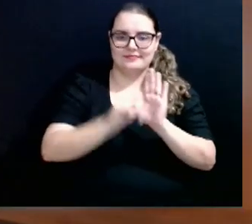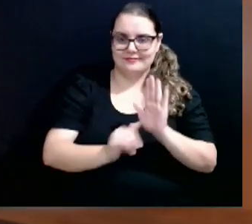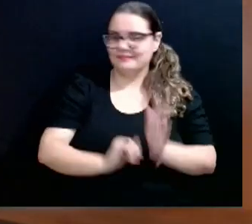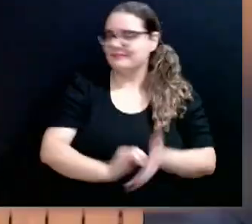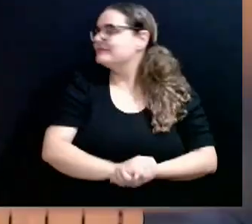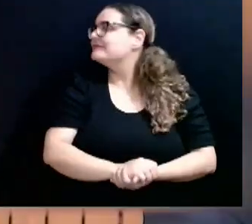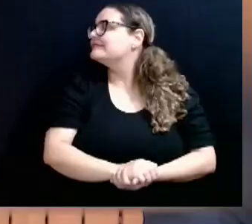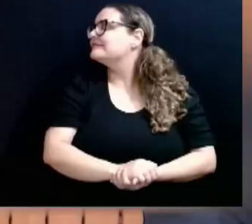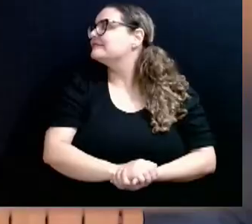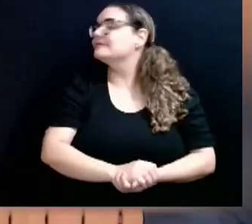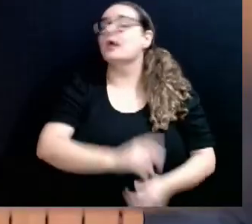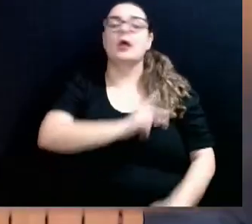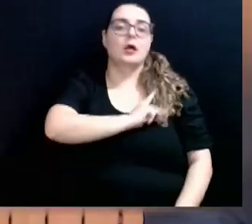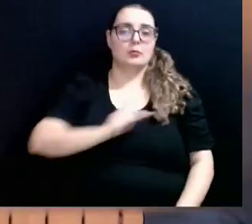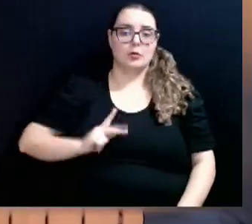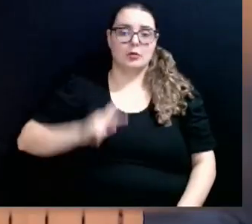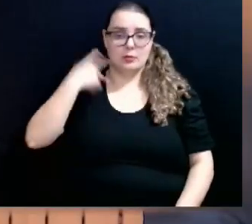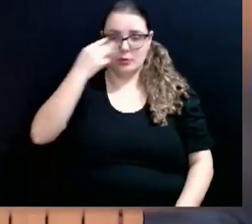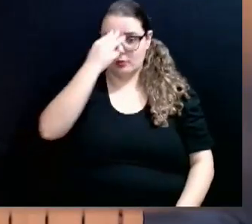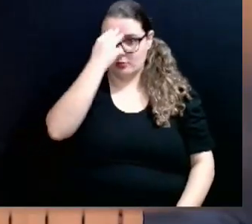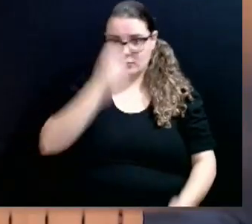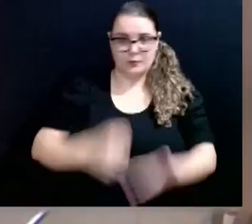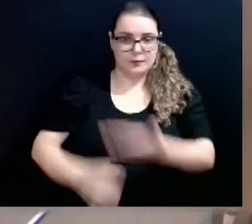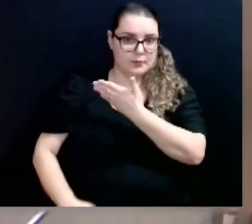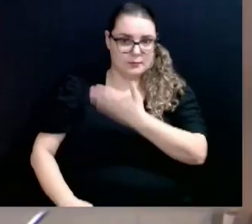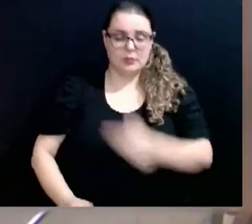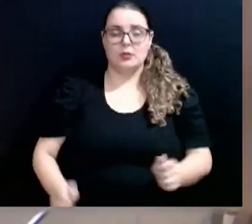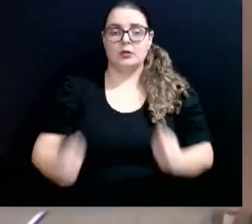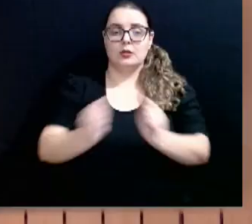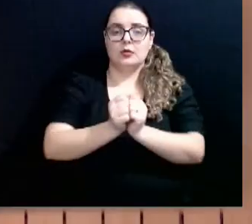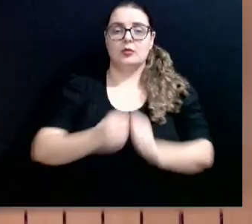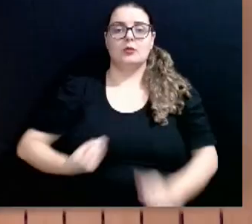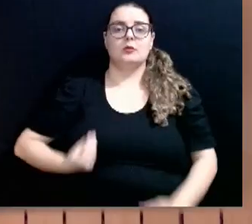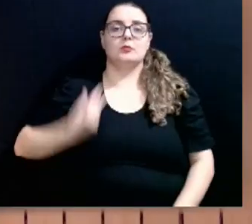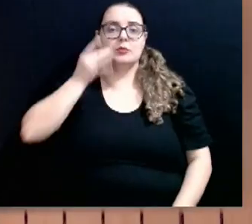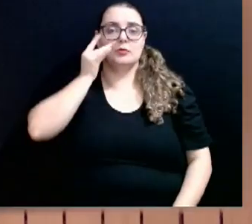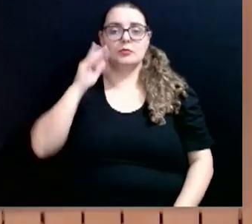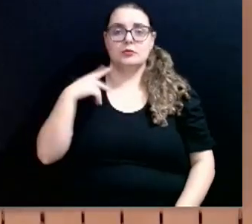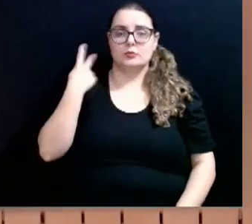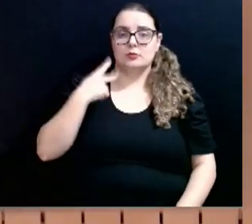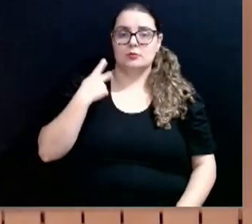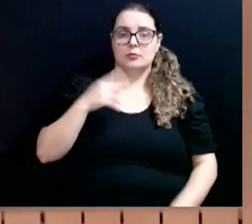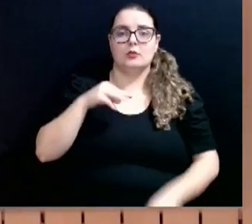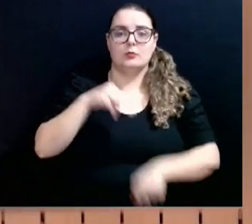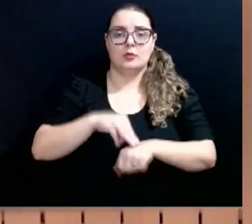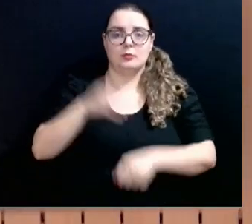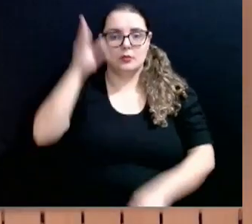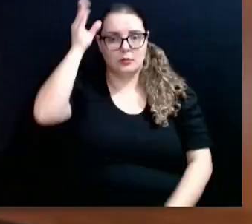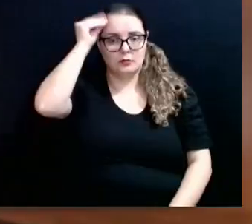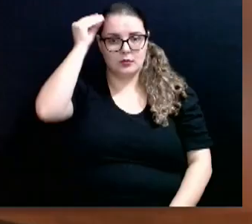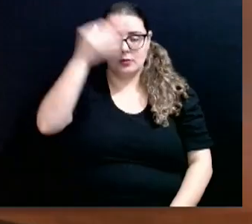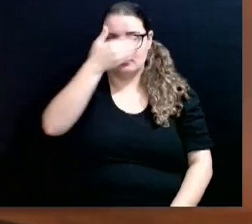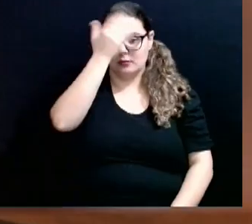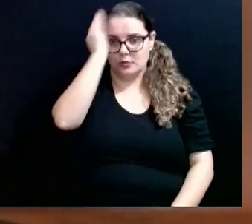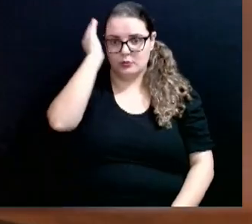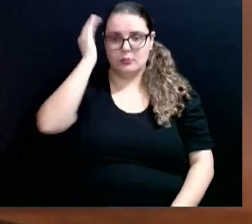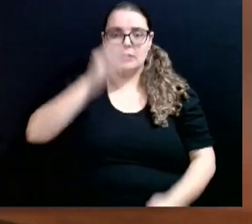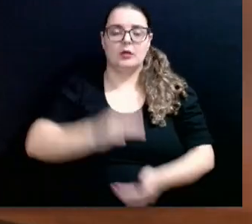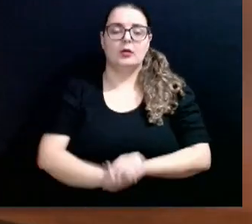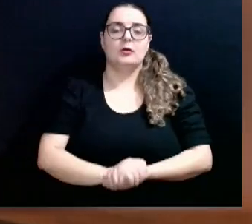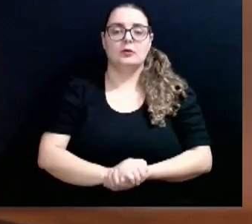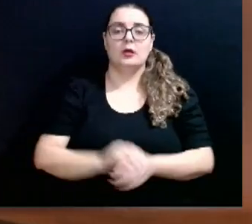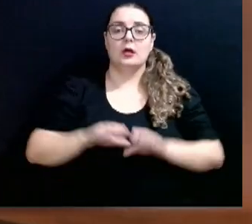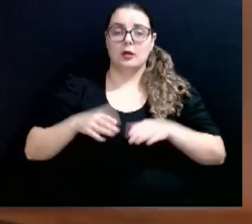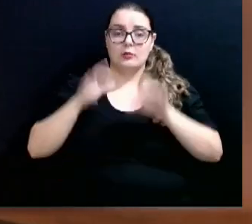Presidida pelo vereador Wagner Romão e com as presenças dos vereadores membros Benê Lima e Luiz Iabico, a Comissão Especial